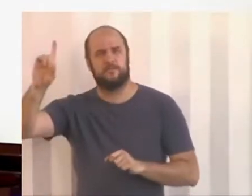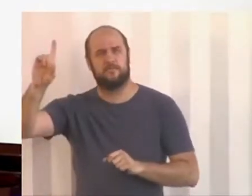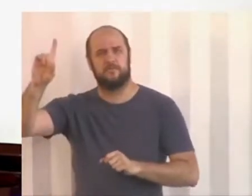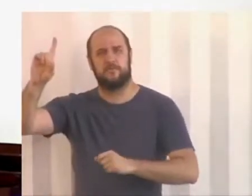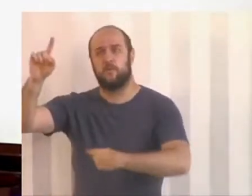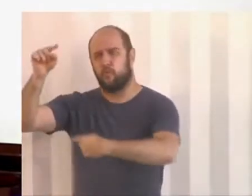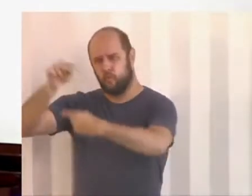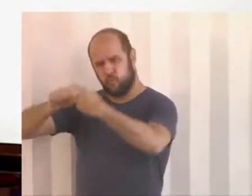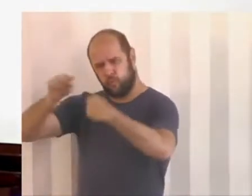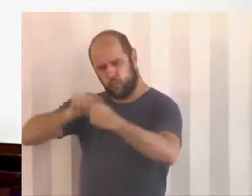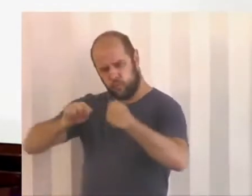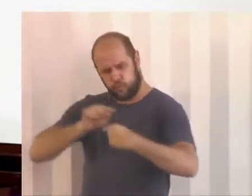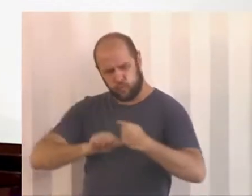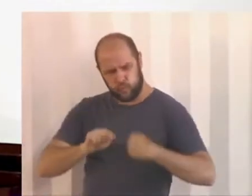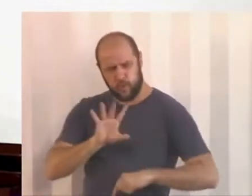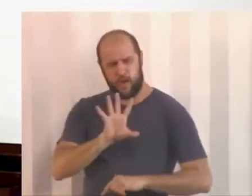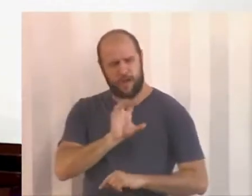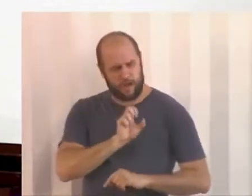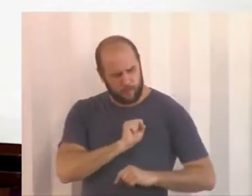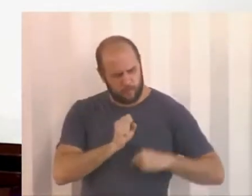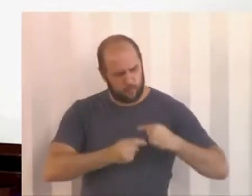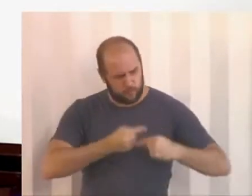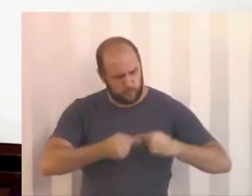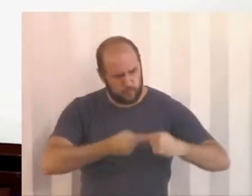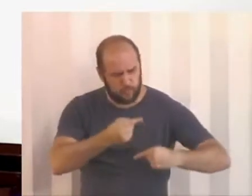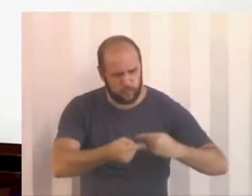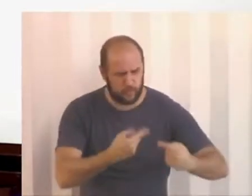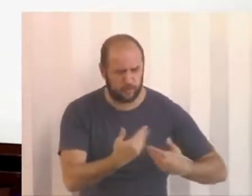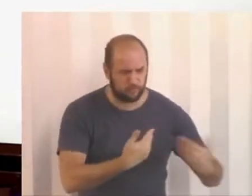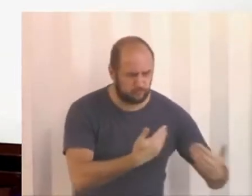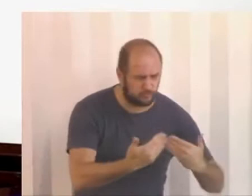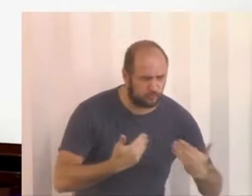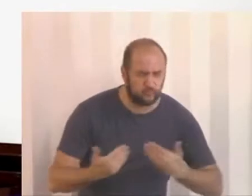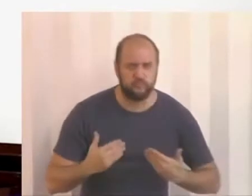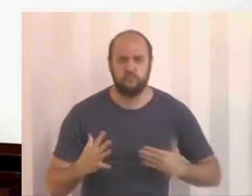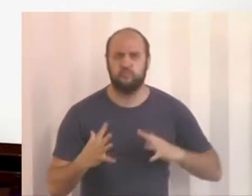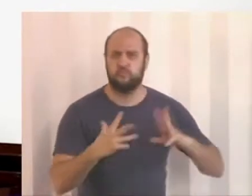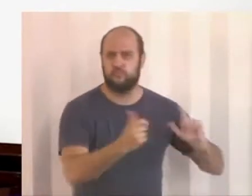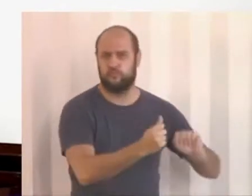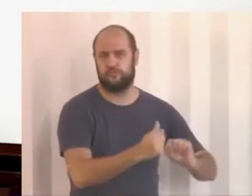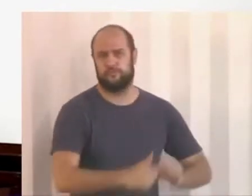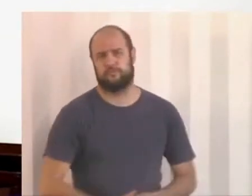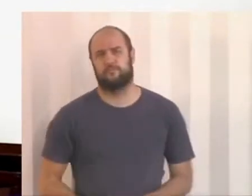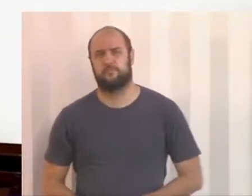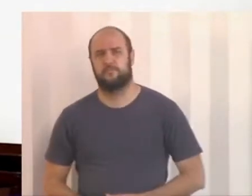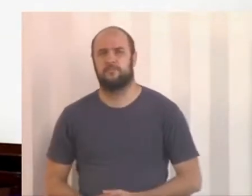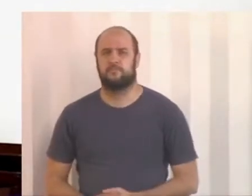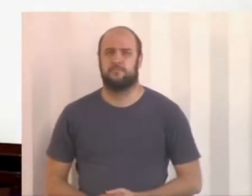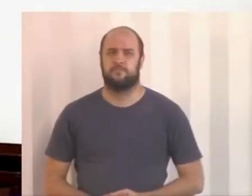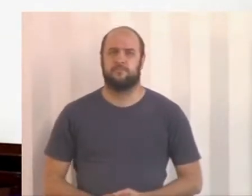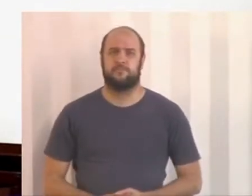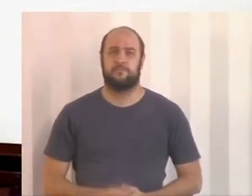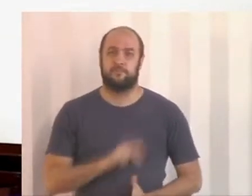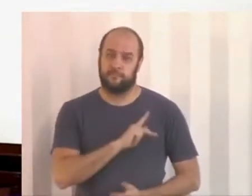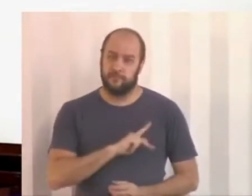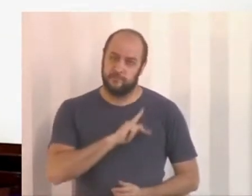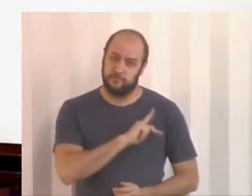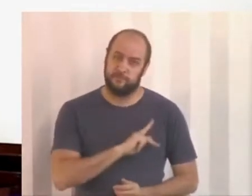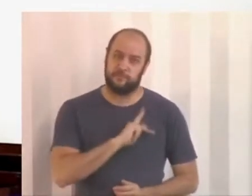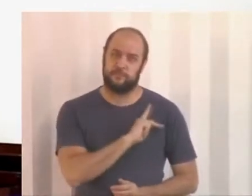busca, poder desenvolver esse fruto do Espírito no relacionamento com o meu irmão. Então Paulo vai trazer